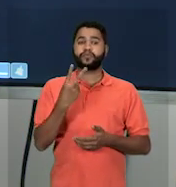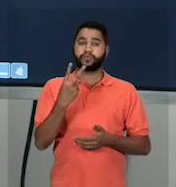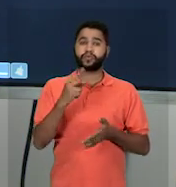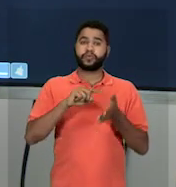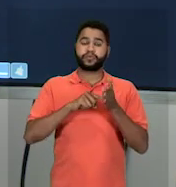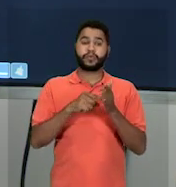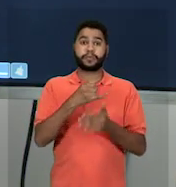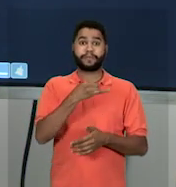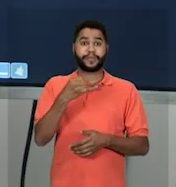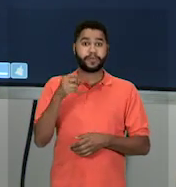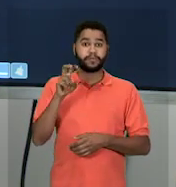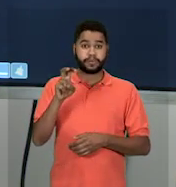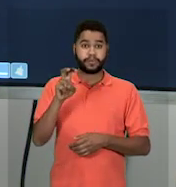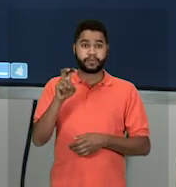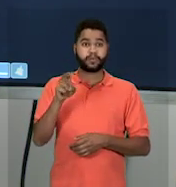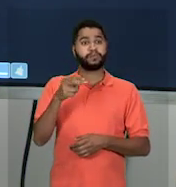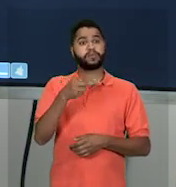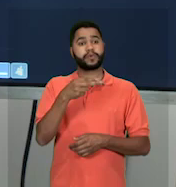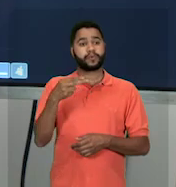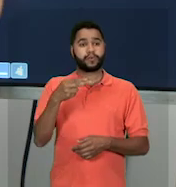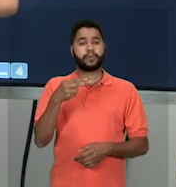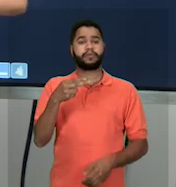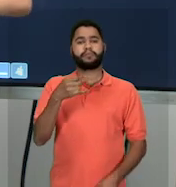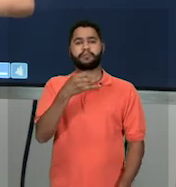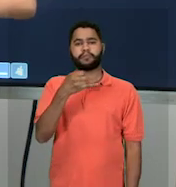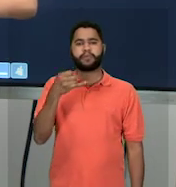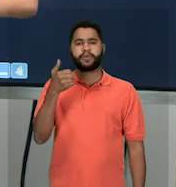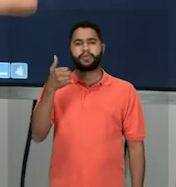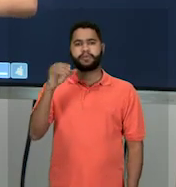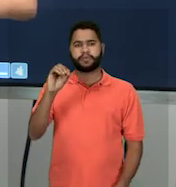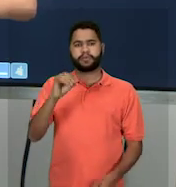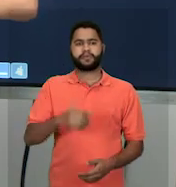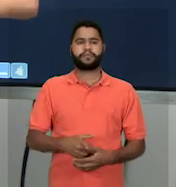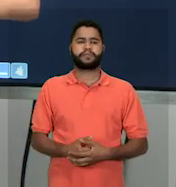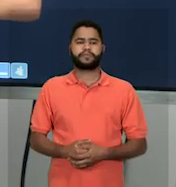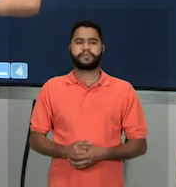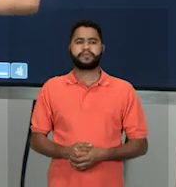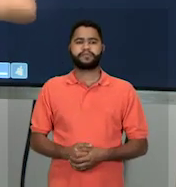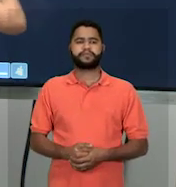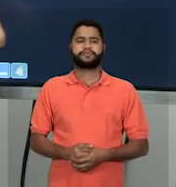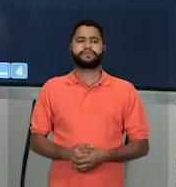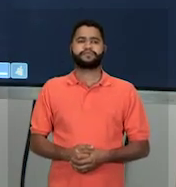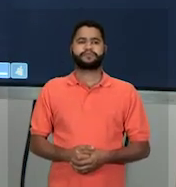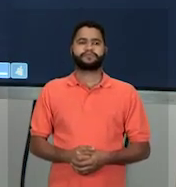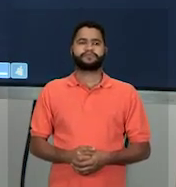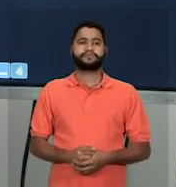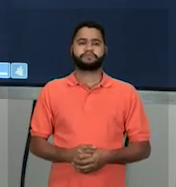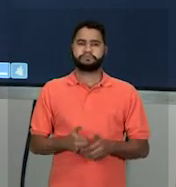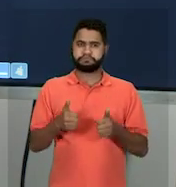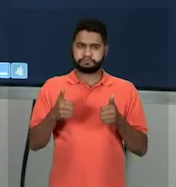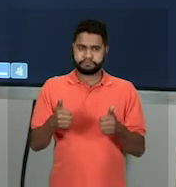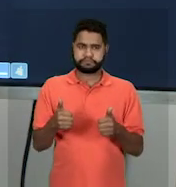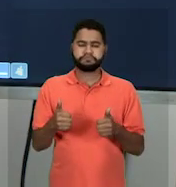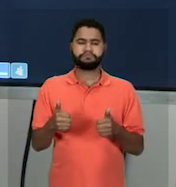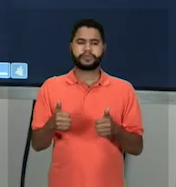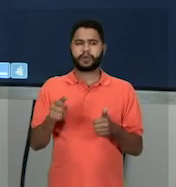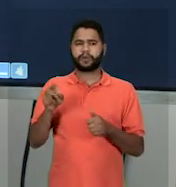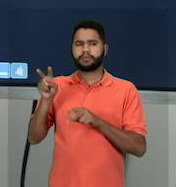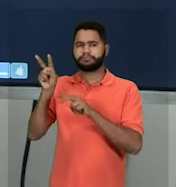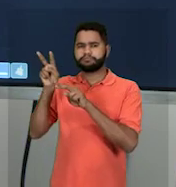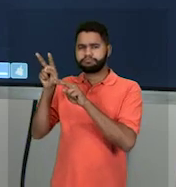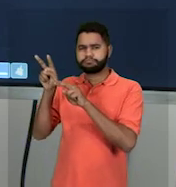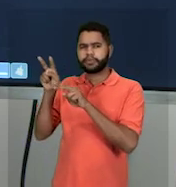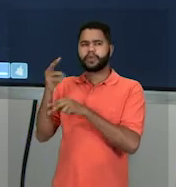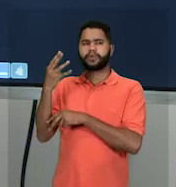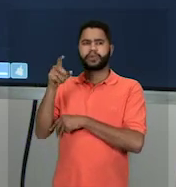as duas vezes menos cinco vai dar o que menos dez Beleza então conferido